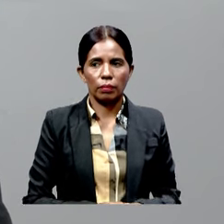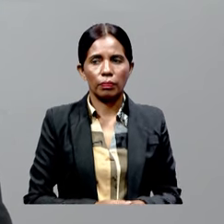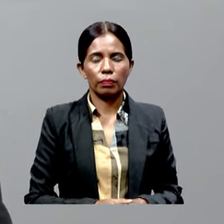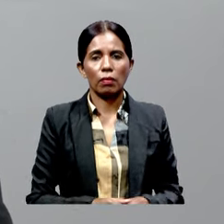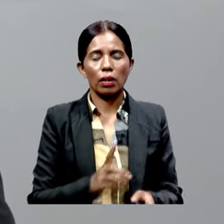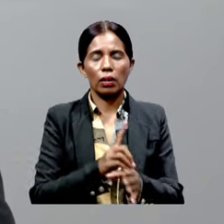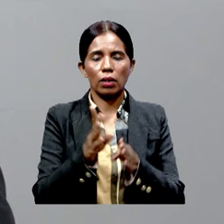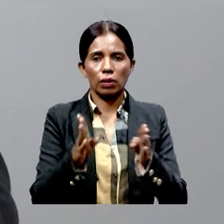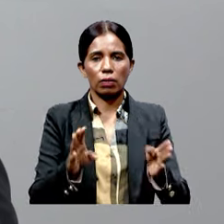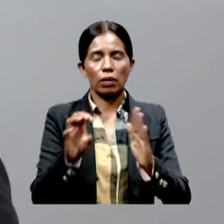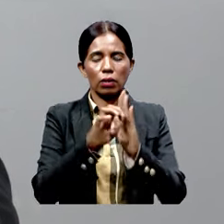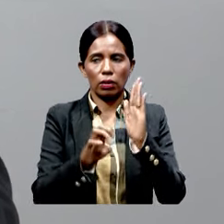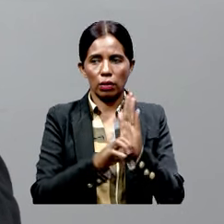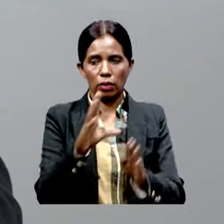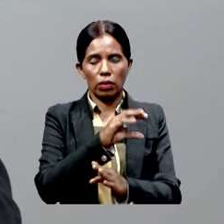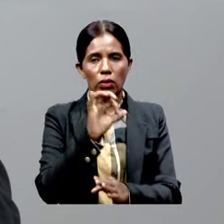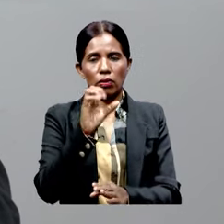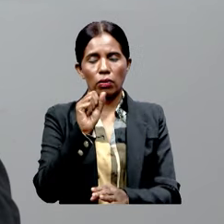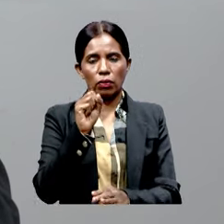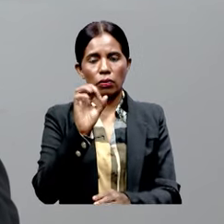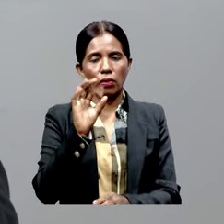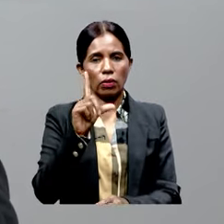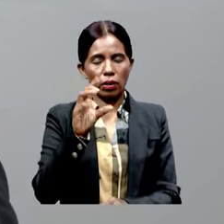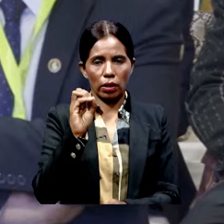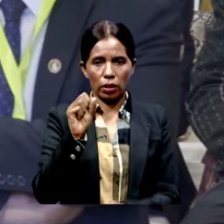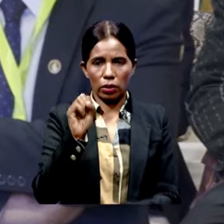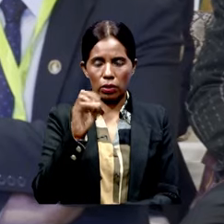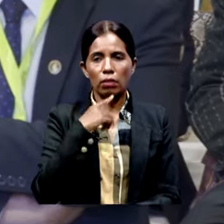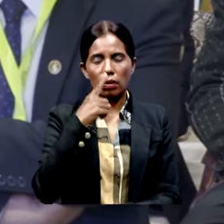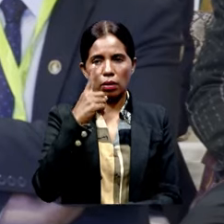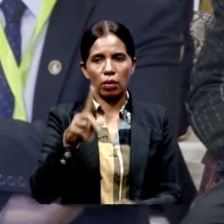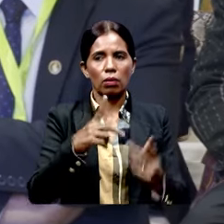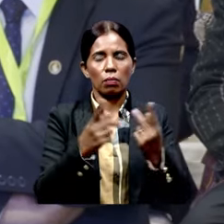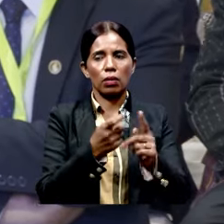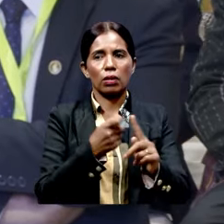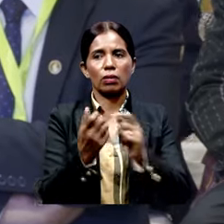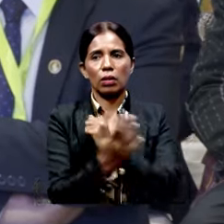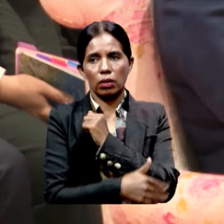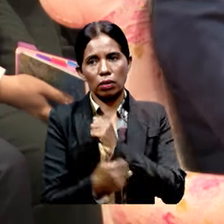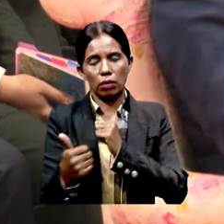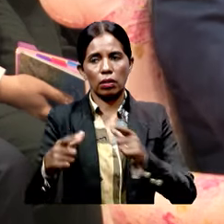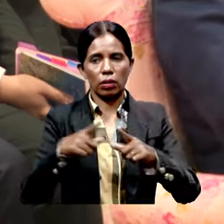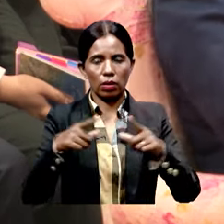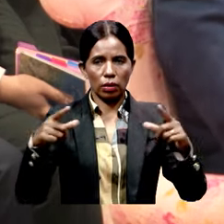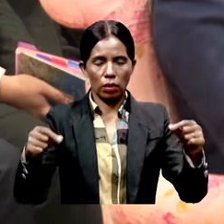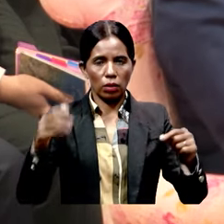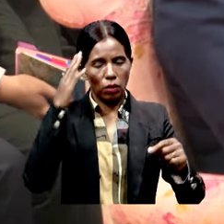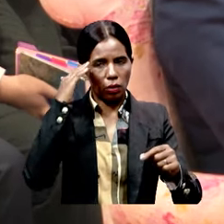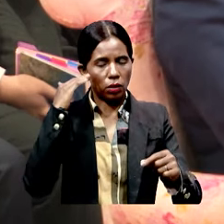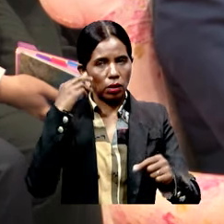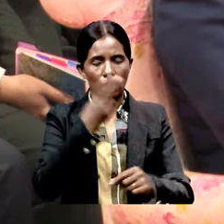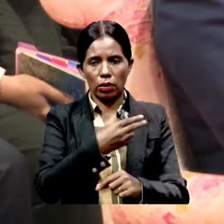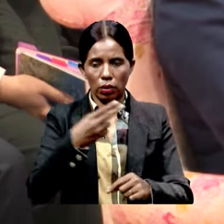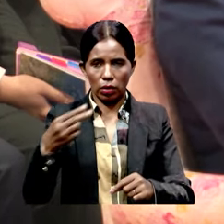Diretor Executivo Serve IP, Florencio Sanchez Satolia Hirakne, ligado com a empresa Usinação Sira Hanesan, Japão, Coreia Sul, Indonésia,